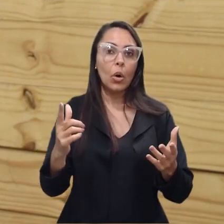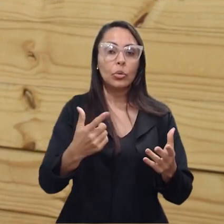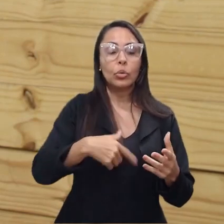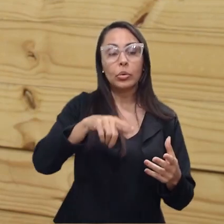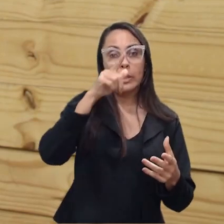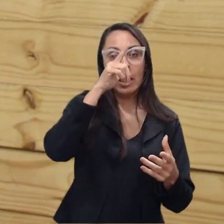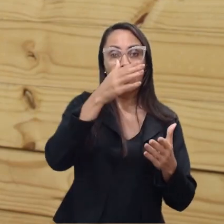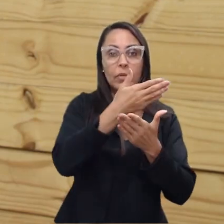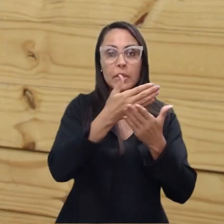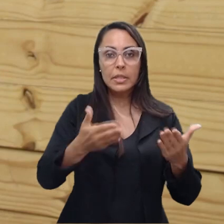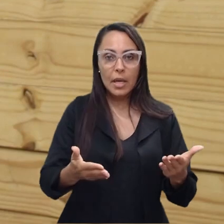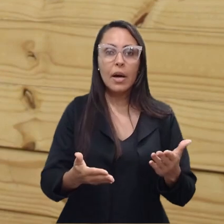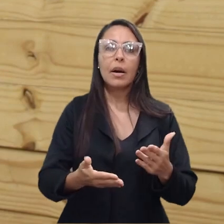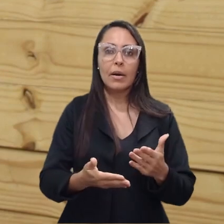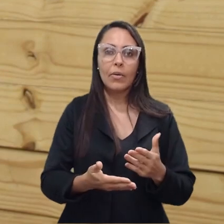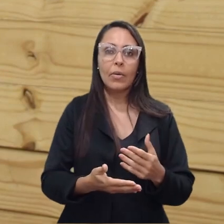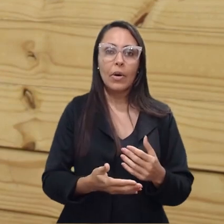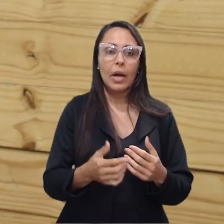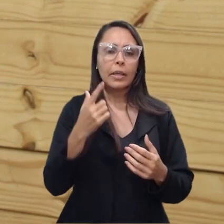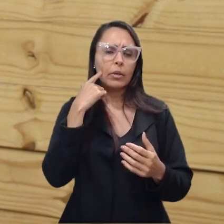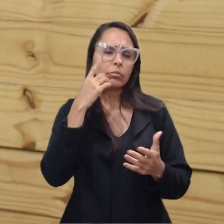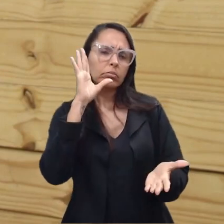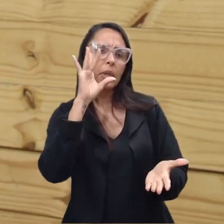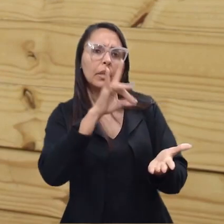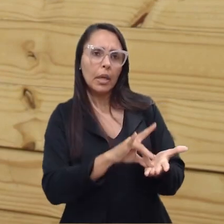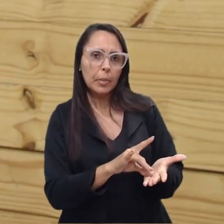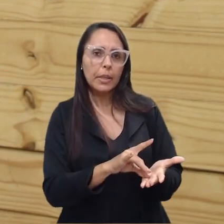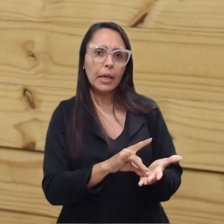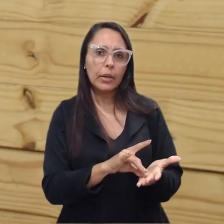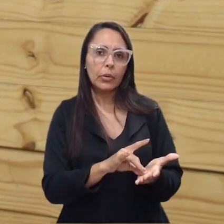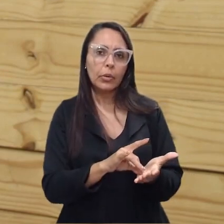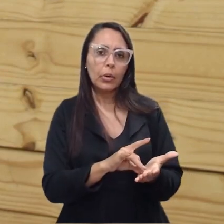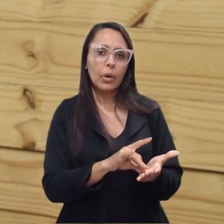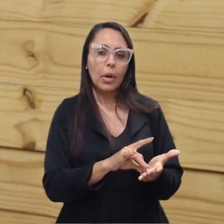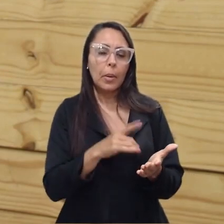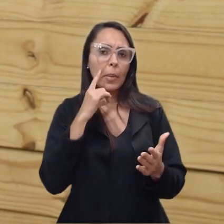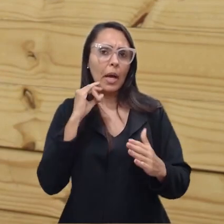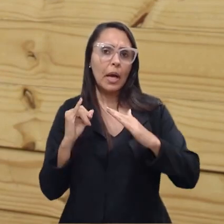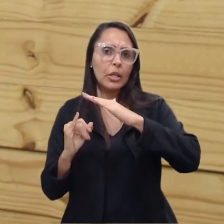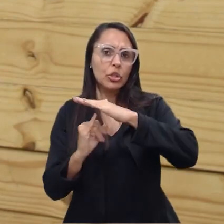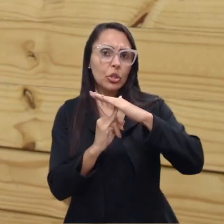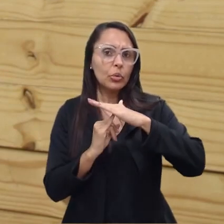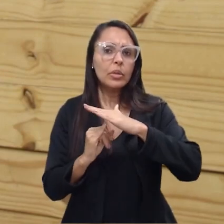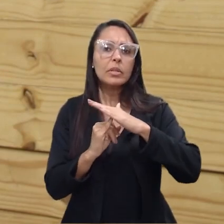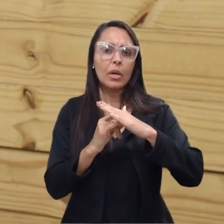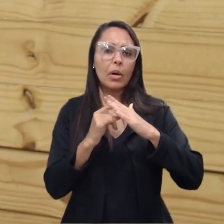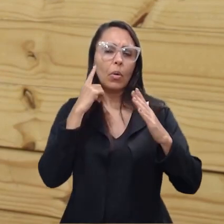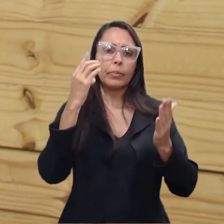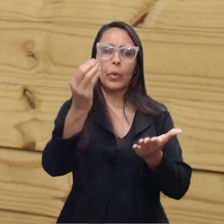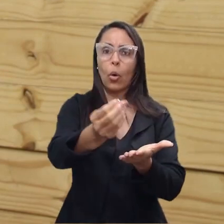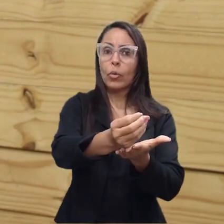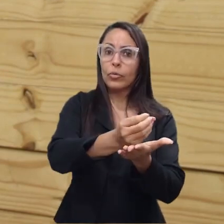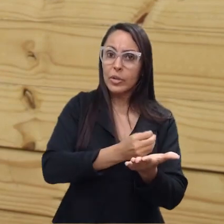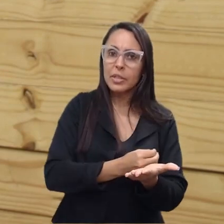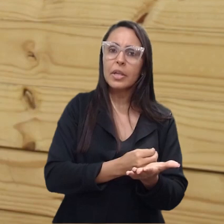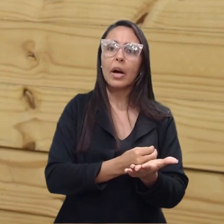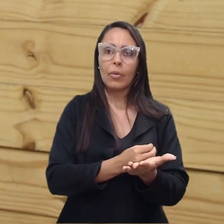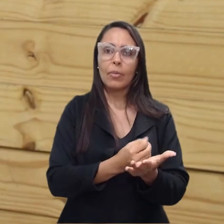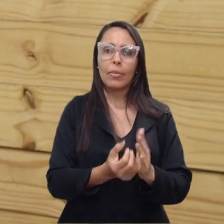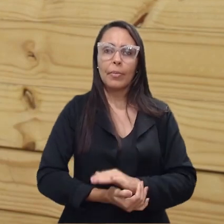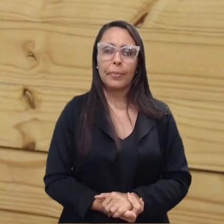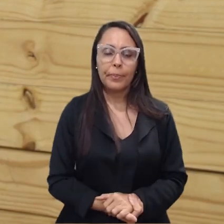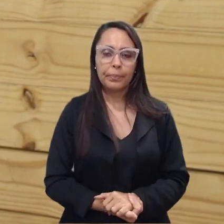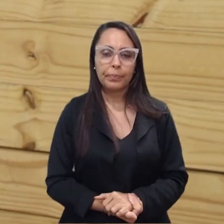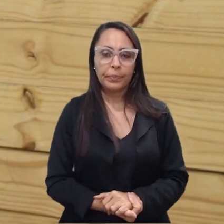que assim o determinar, né, para o órgão, através do órgão oficial da imprensa do